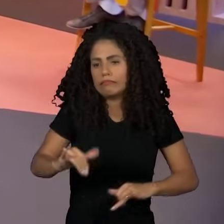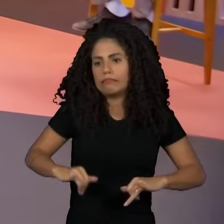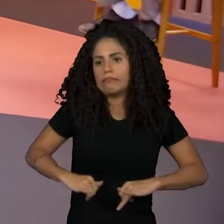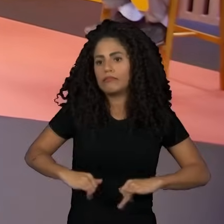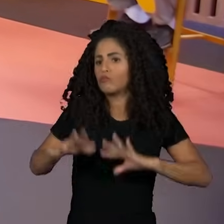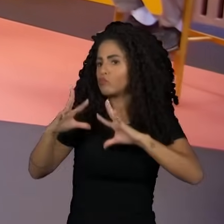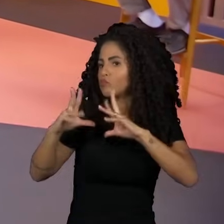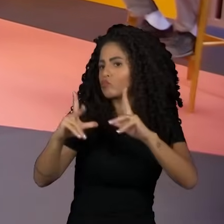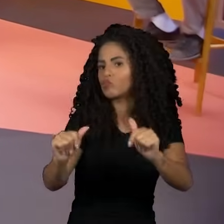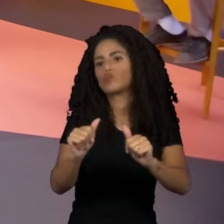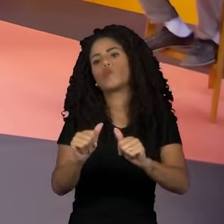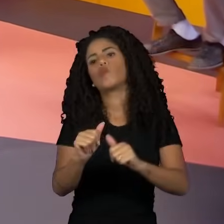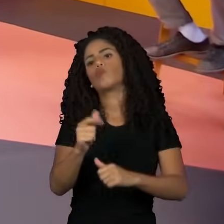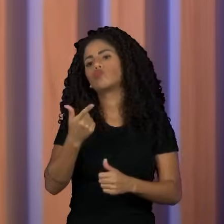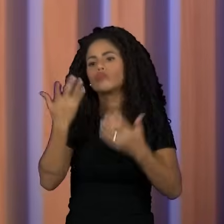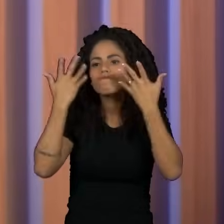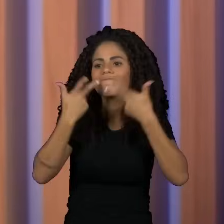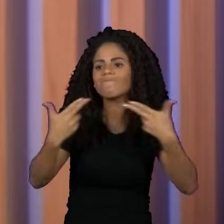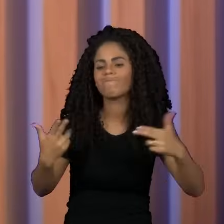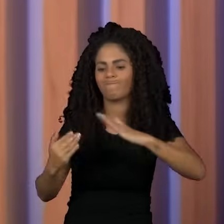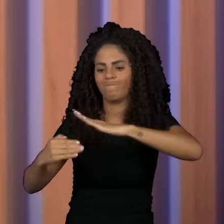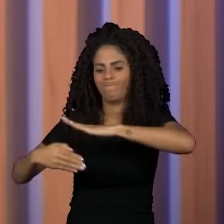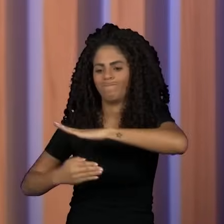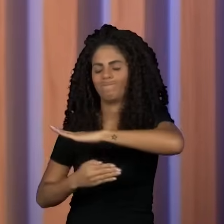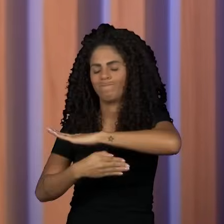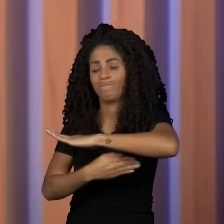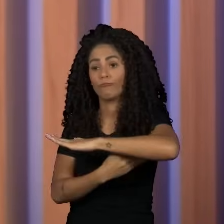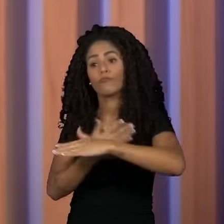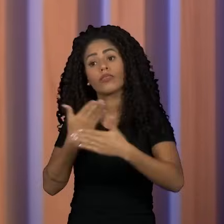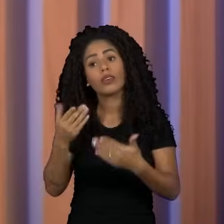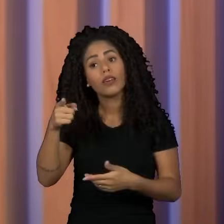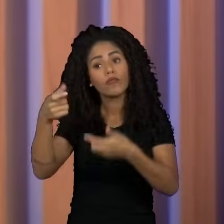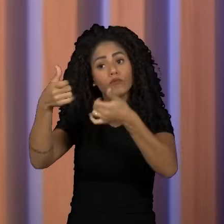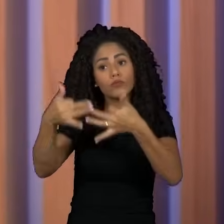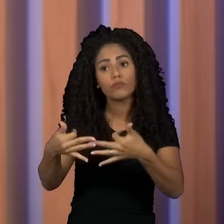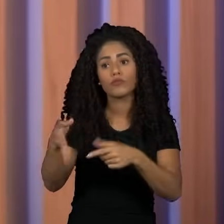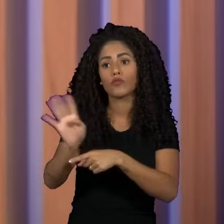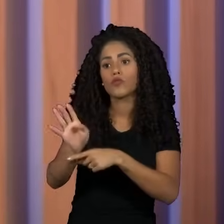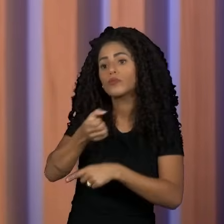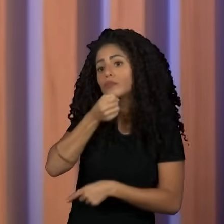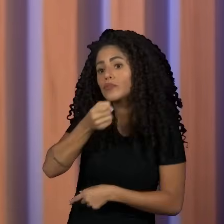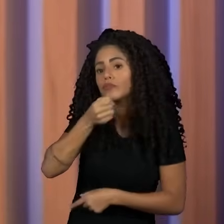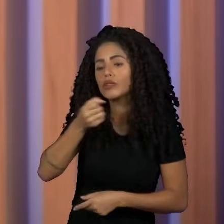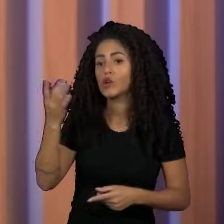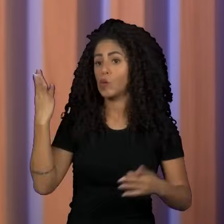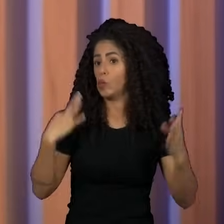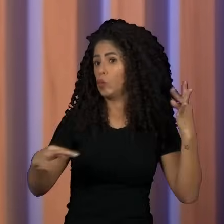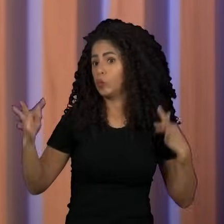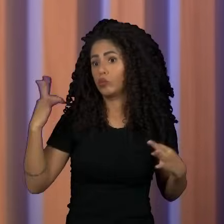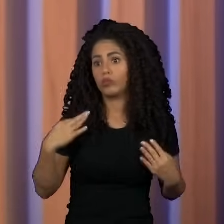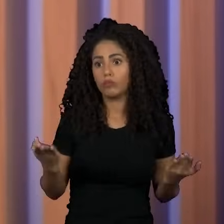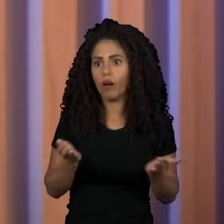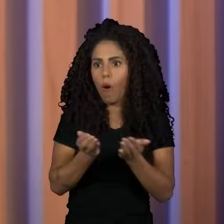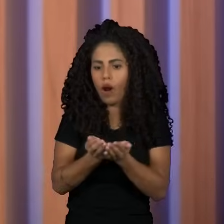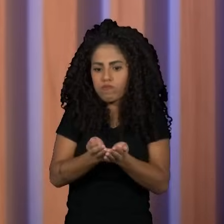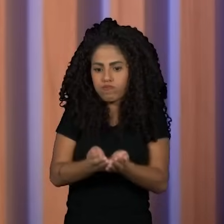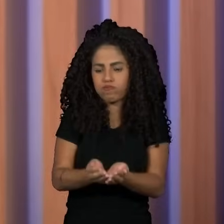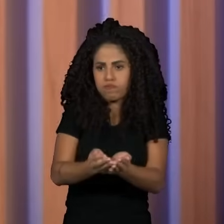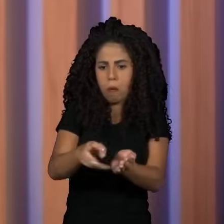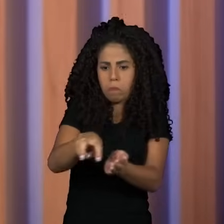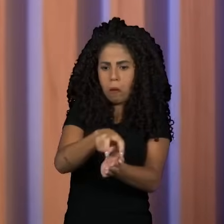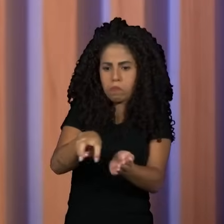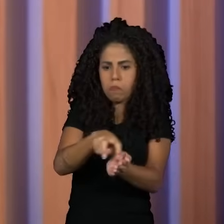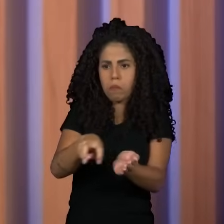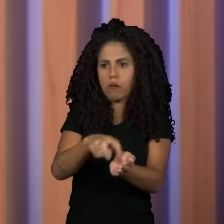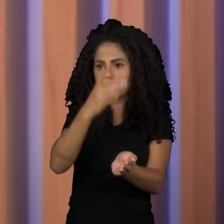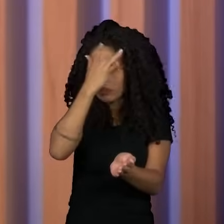os animais ali presentes. E aí, como ela falou lá no vídeo, né, o turismo náutico que afeta também